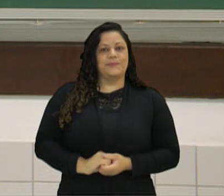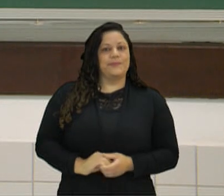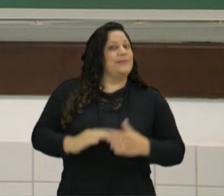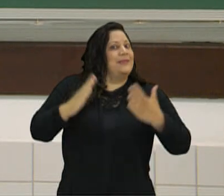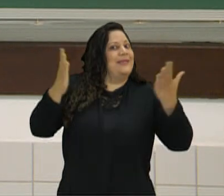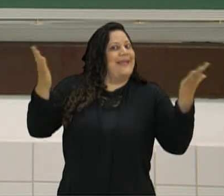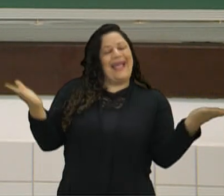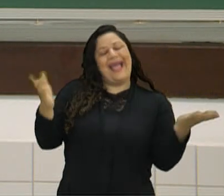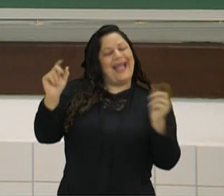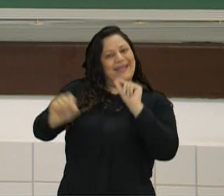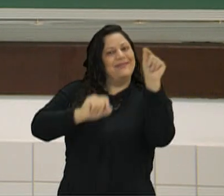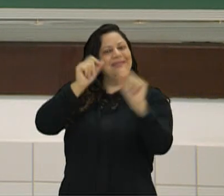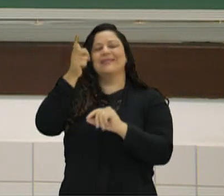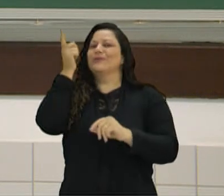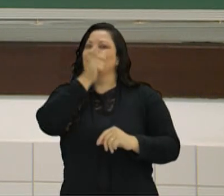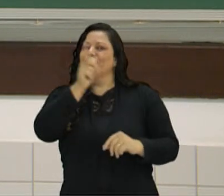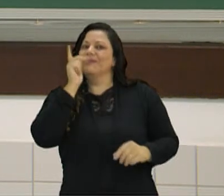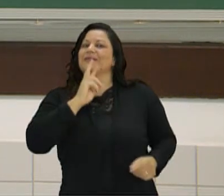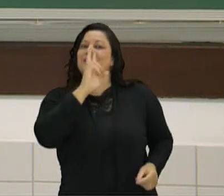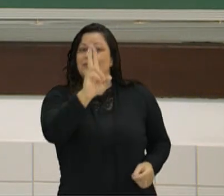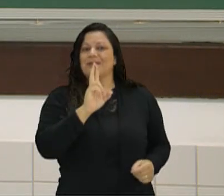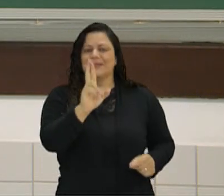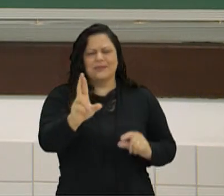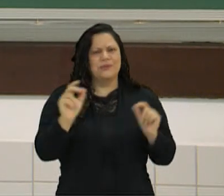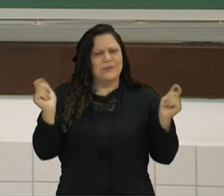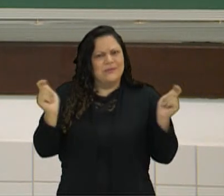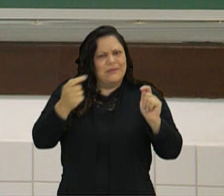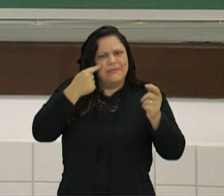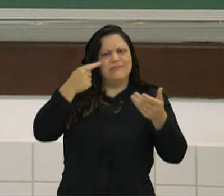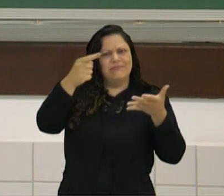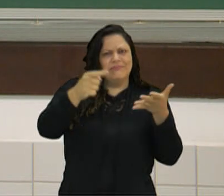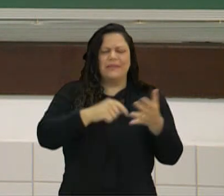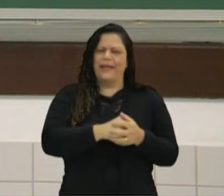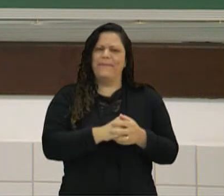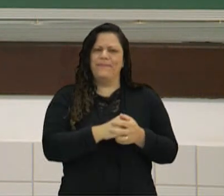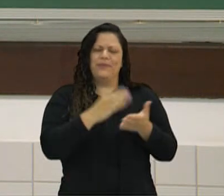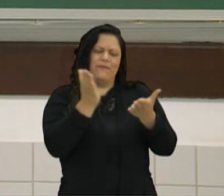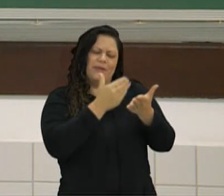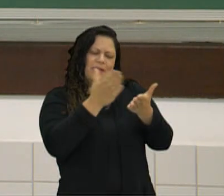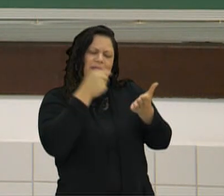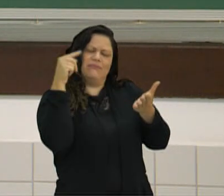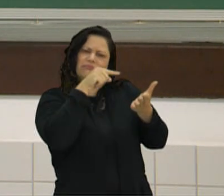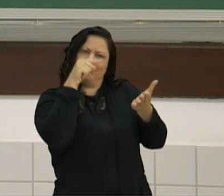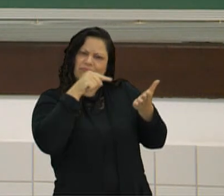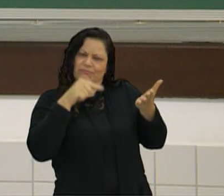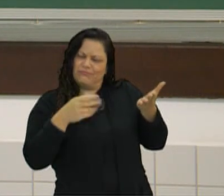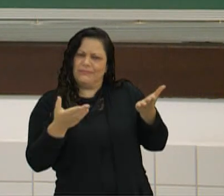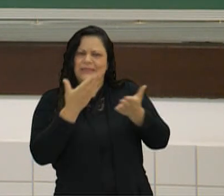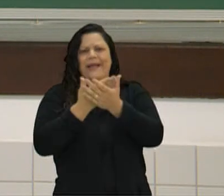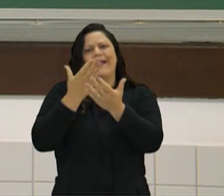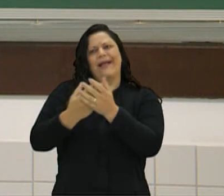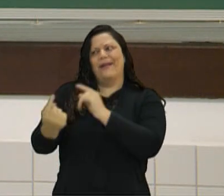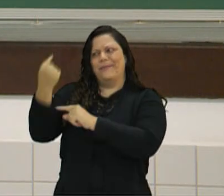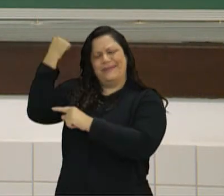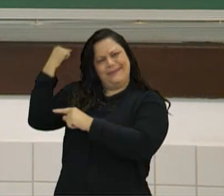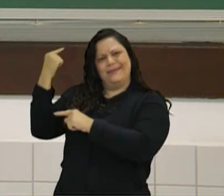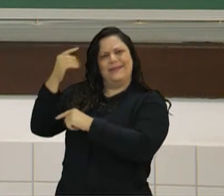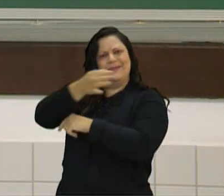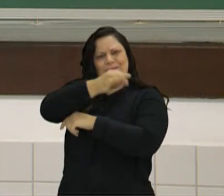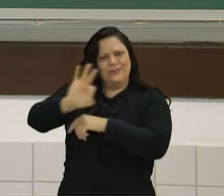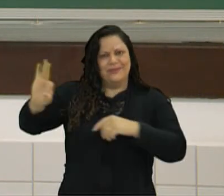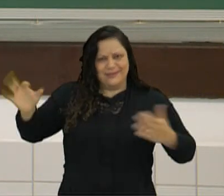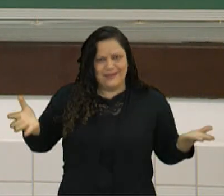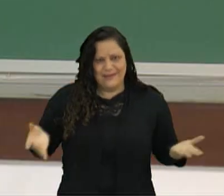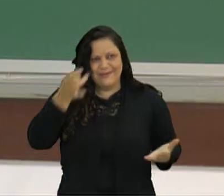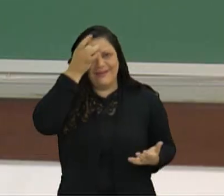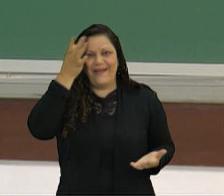E aí, pessoal, conseguiram responder? Olharam as anotações da aula passada? Tudo certo, né? Questão fácil.